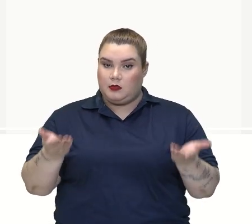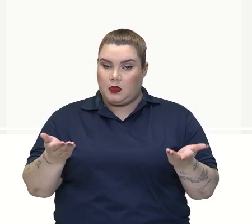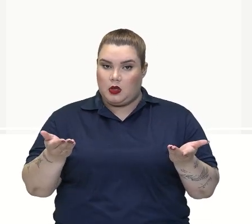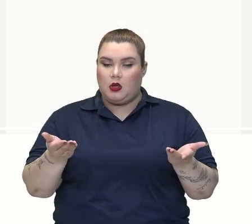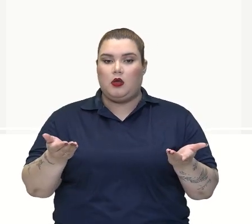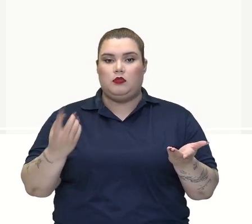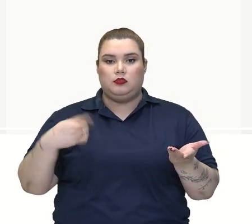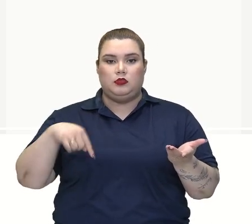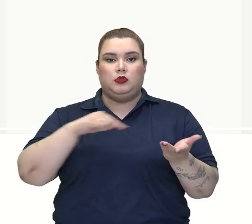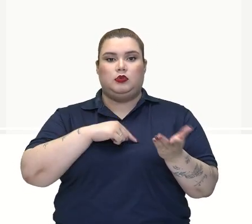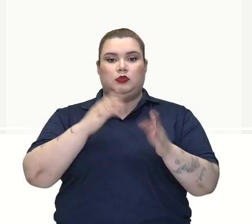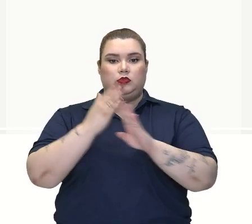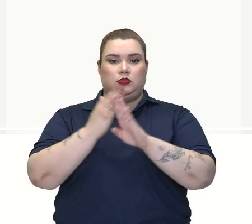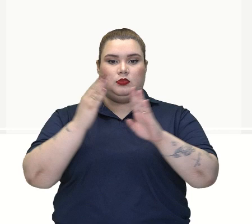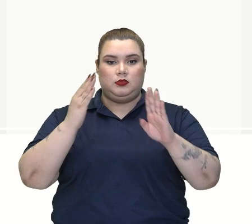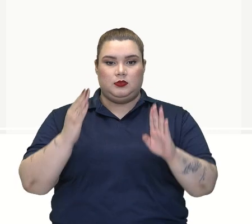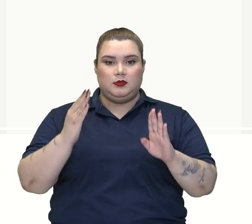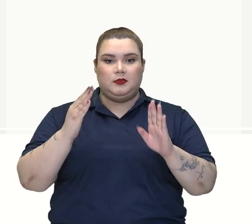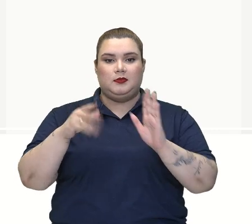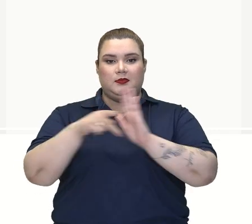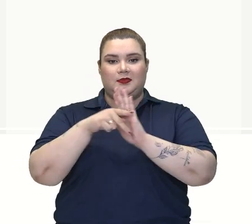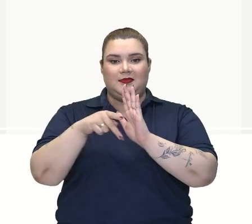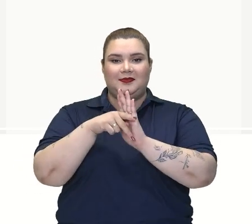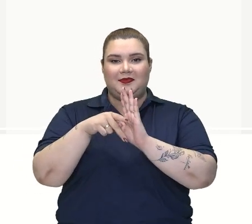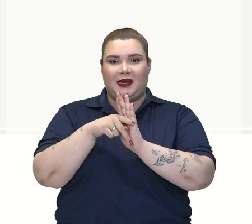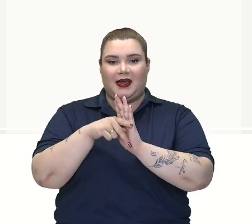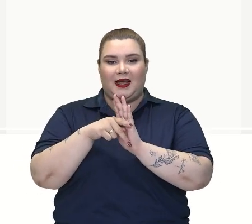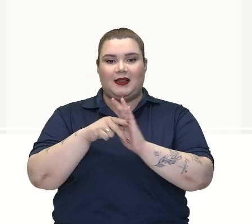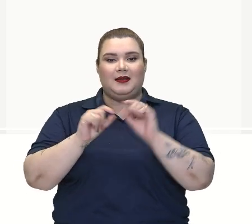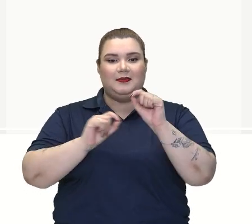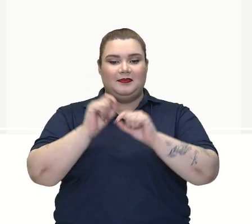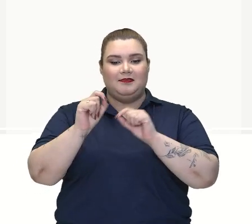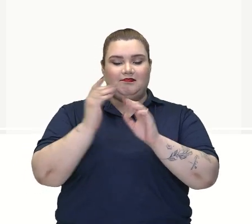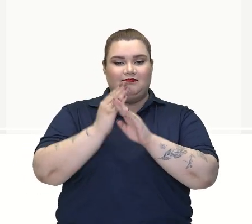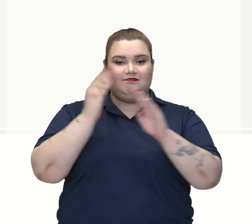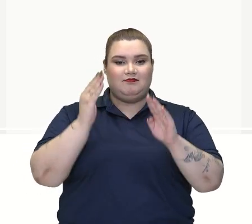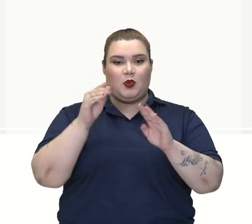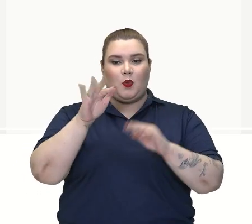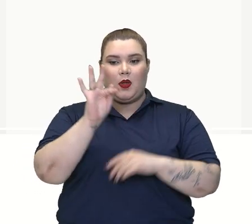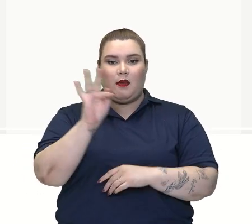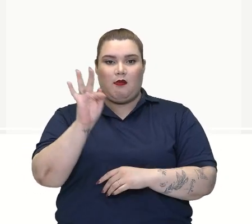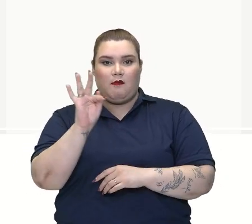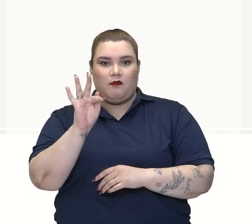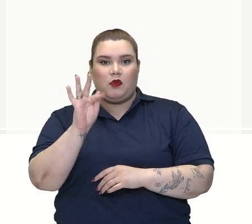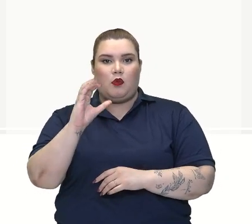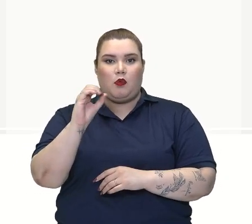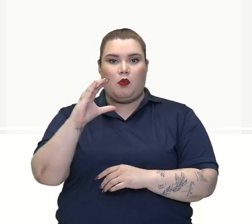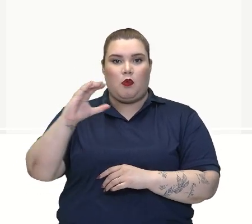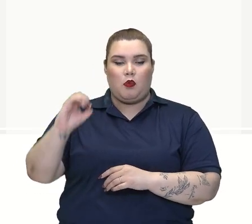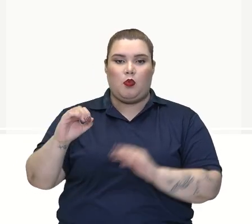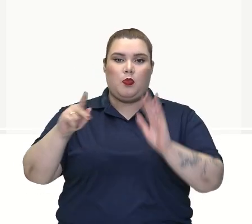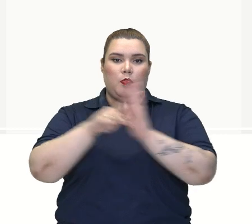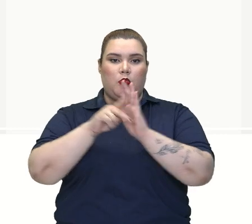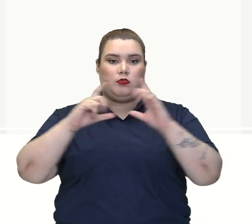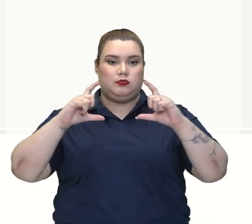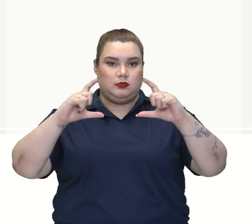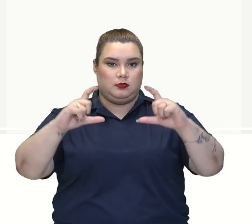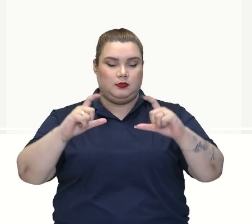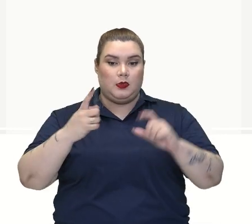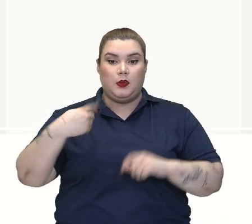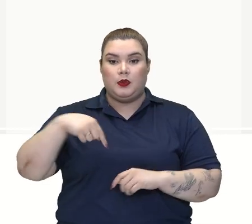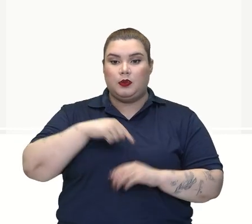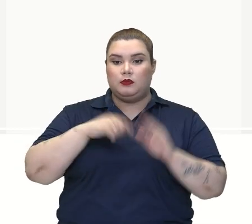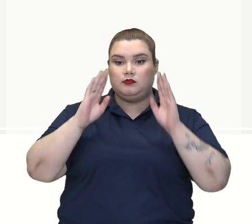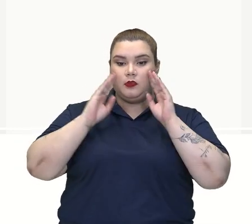então, que a gente determina os focos de uma elipse, tá? A gente está aqui se concentrando